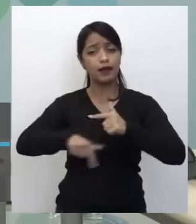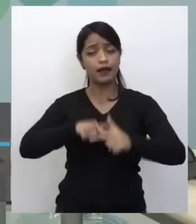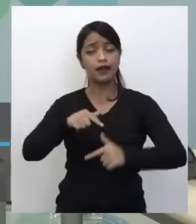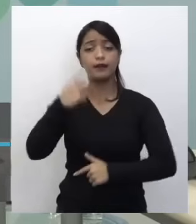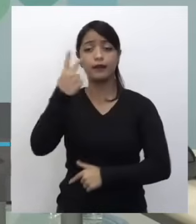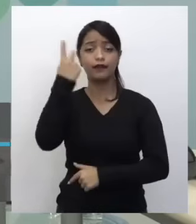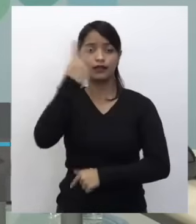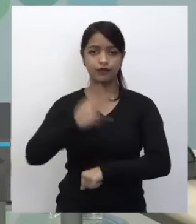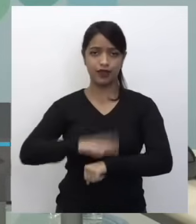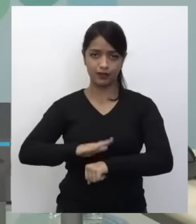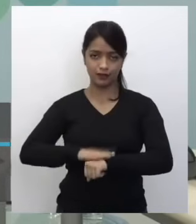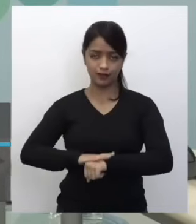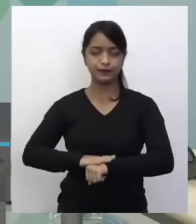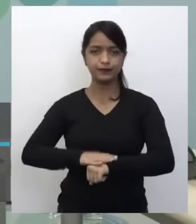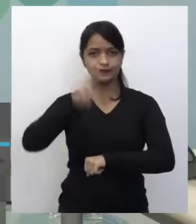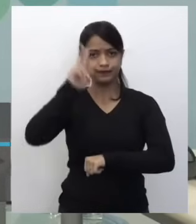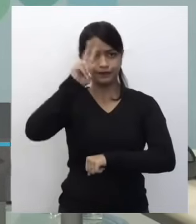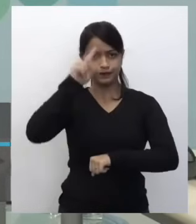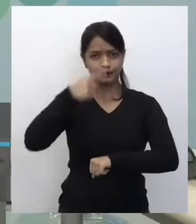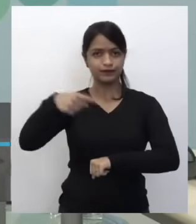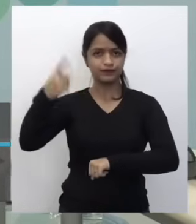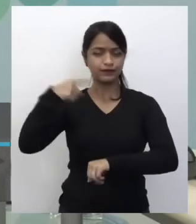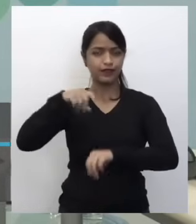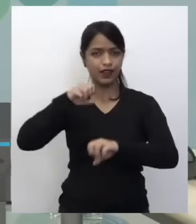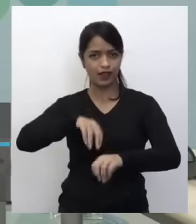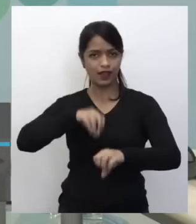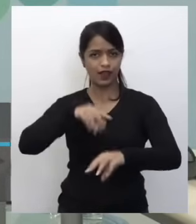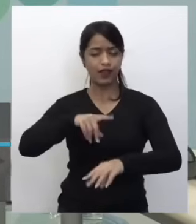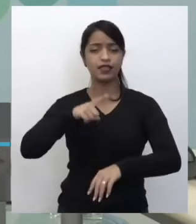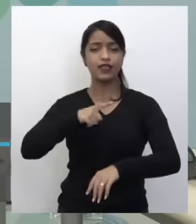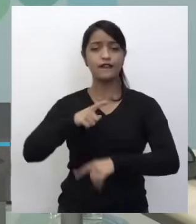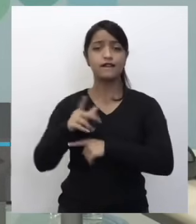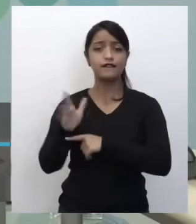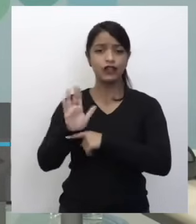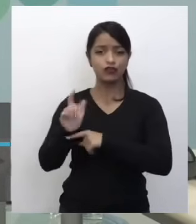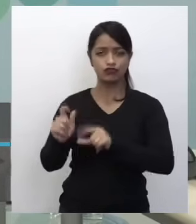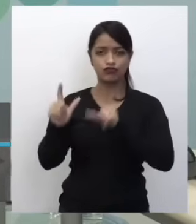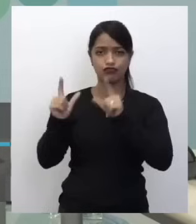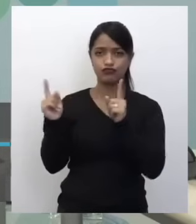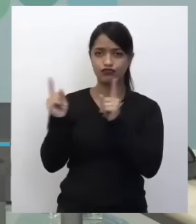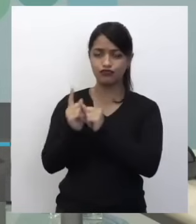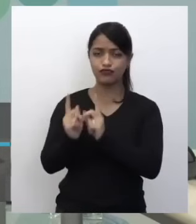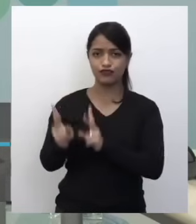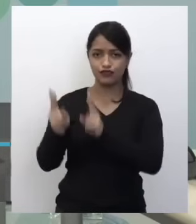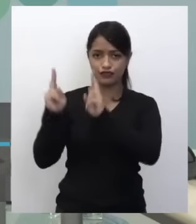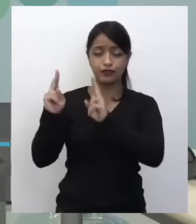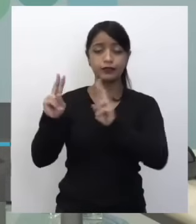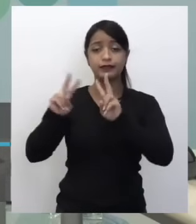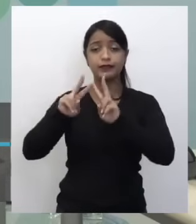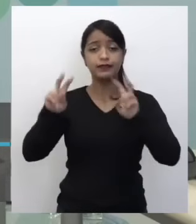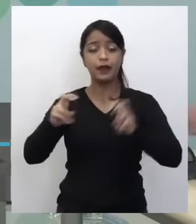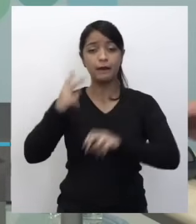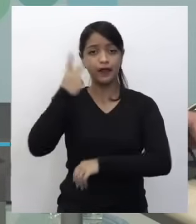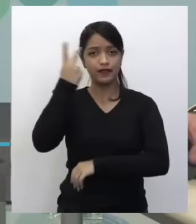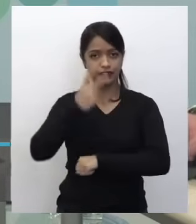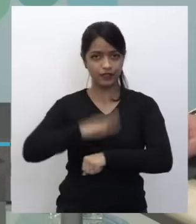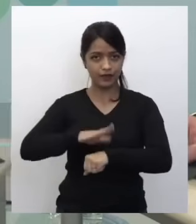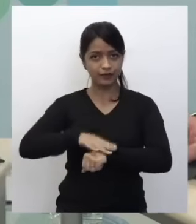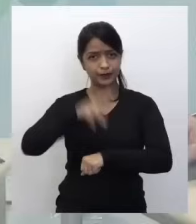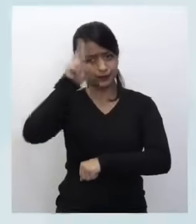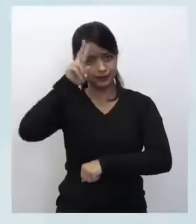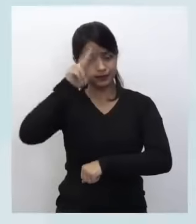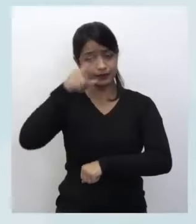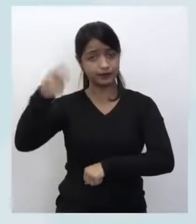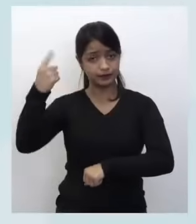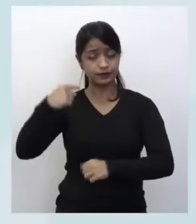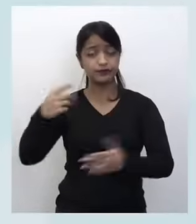nós utilizamos aí um vídeo curtinho de uma previsão do tempo, né? E continuando nessa análise, acompanhe